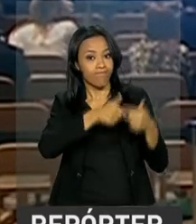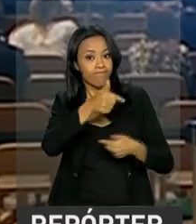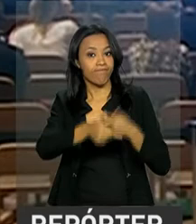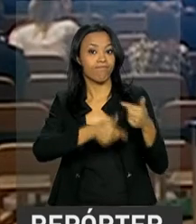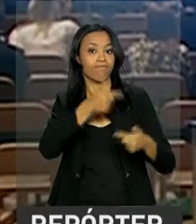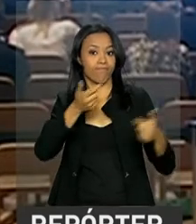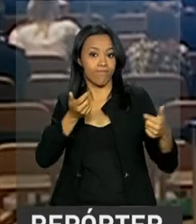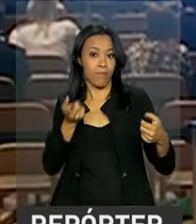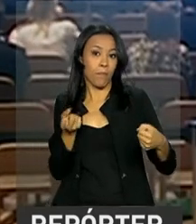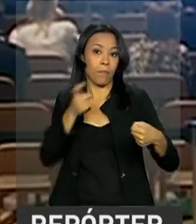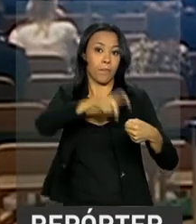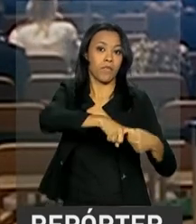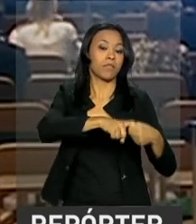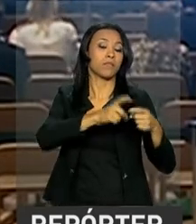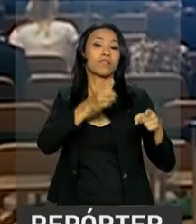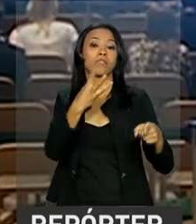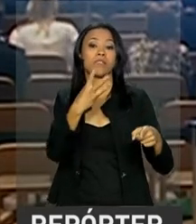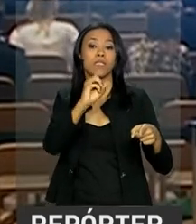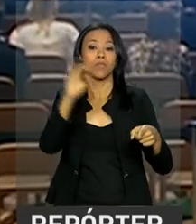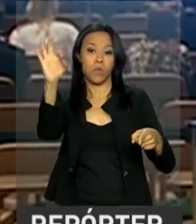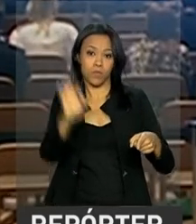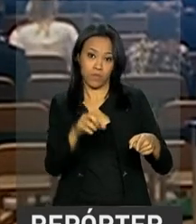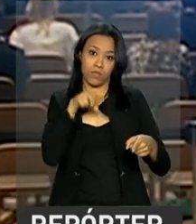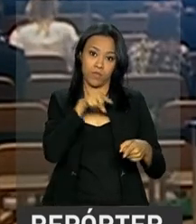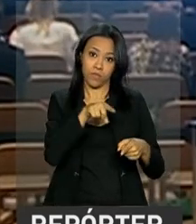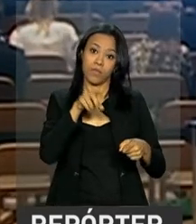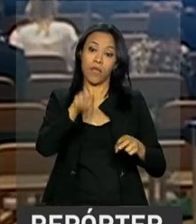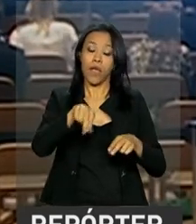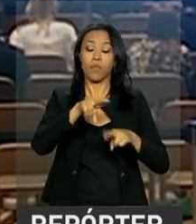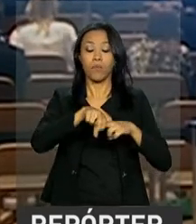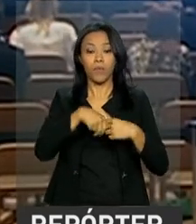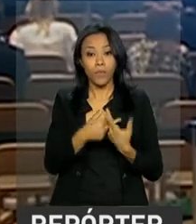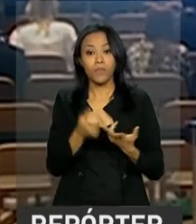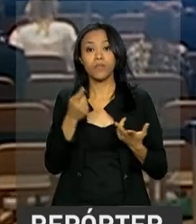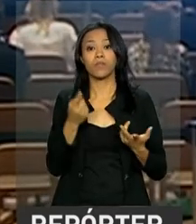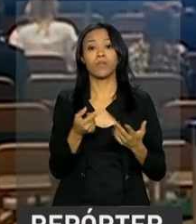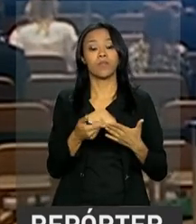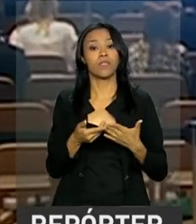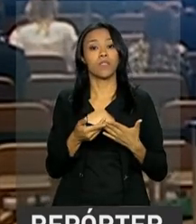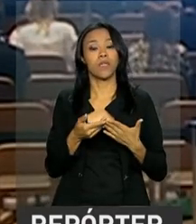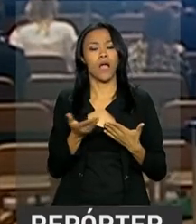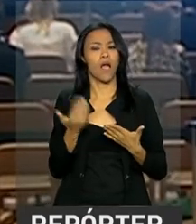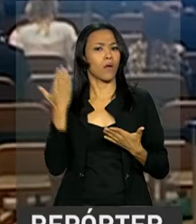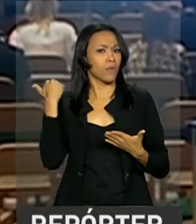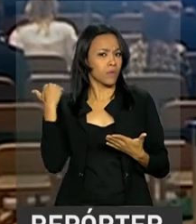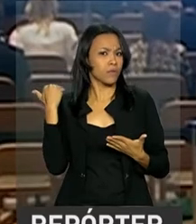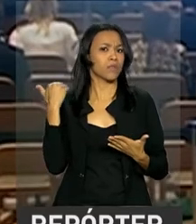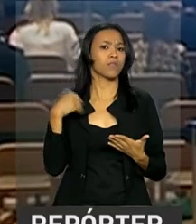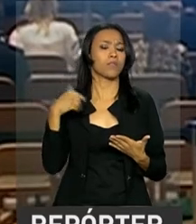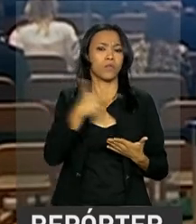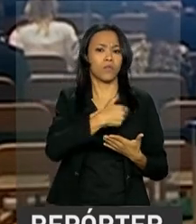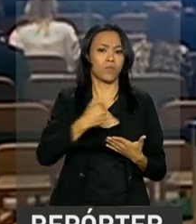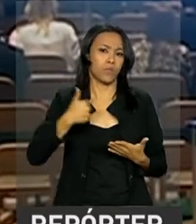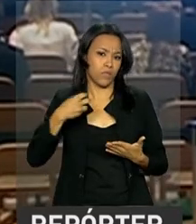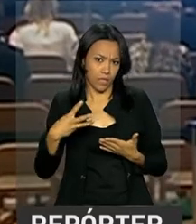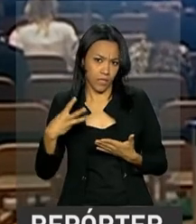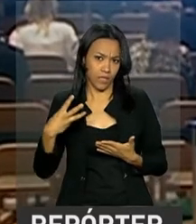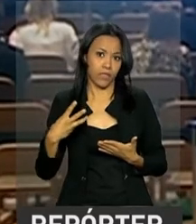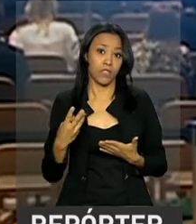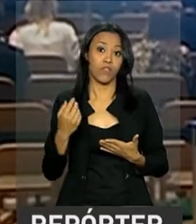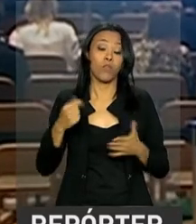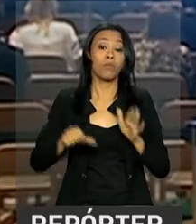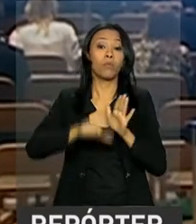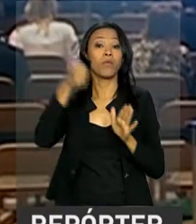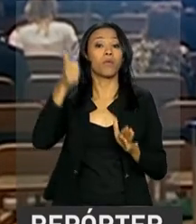com participação de 30%. Esta é a principal diferença em relação ao leilão que ocorreu em 2013, o primeiro e único